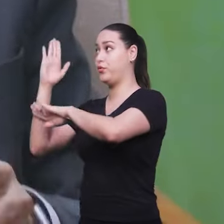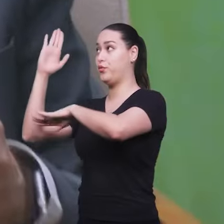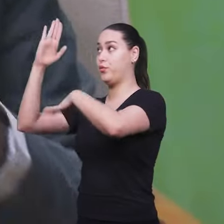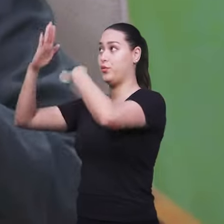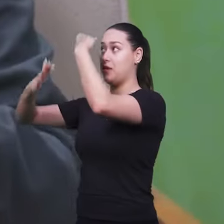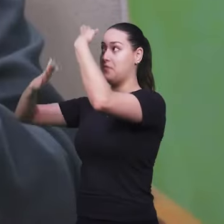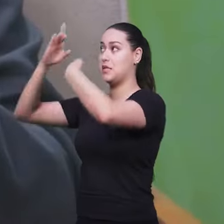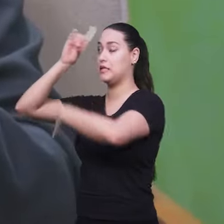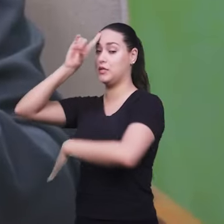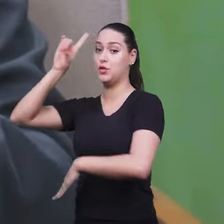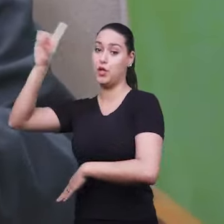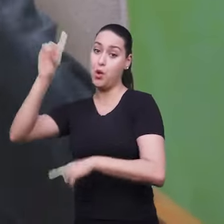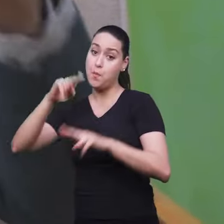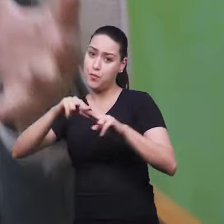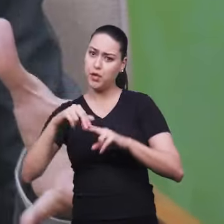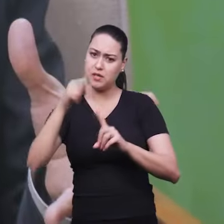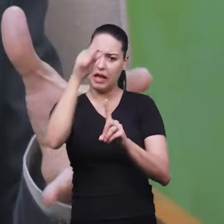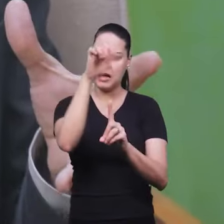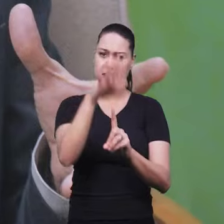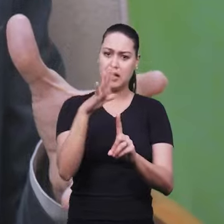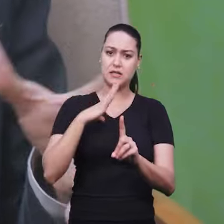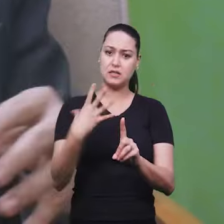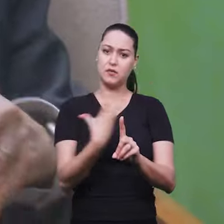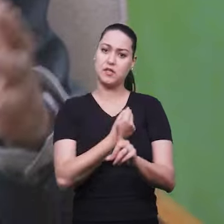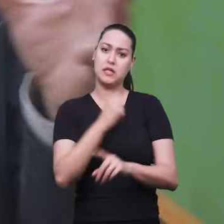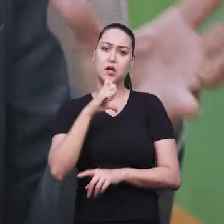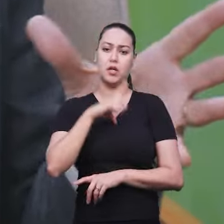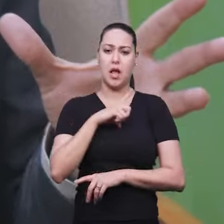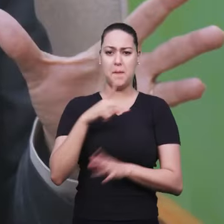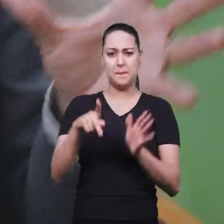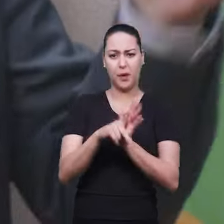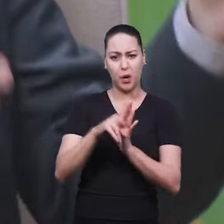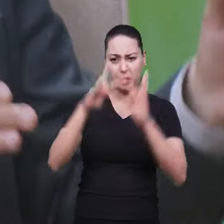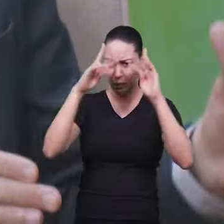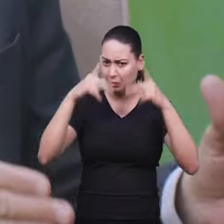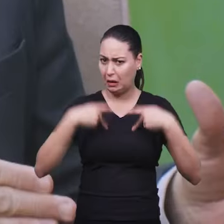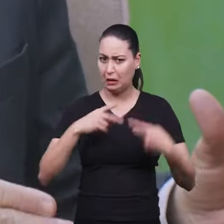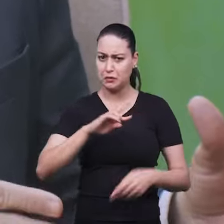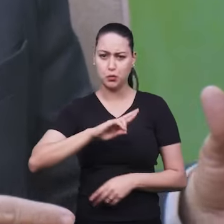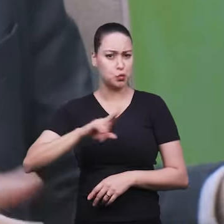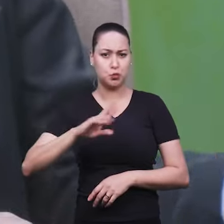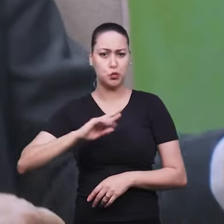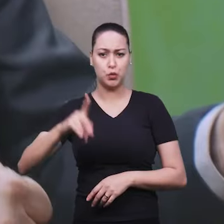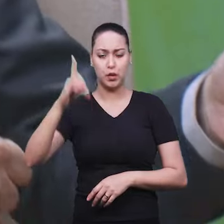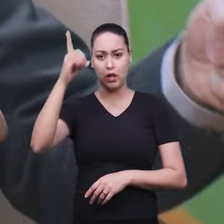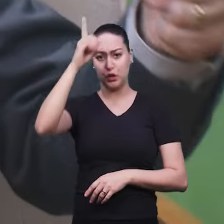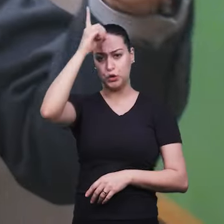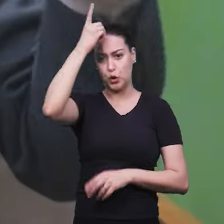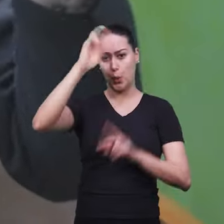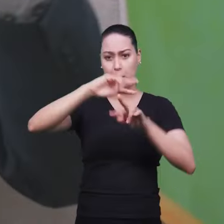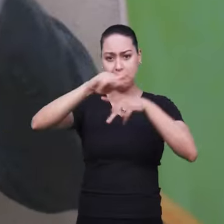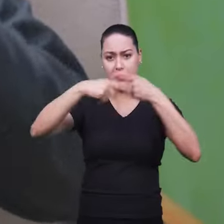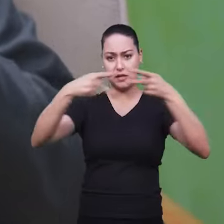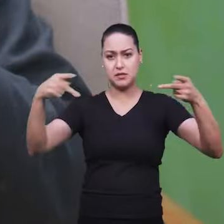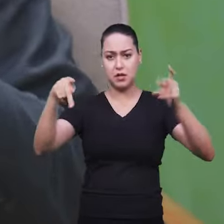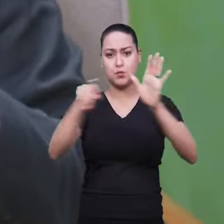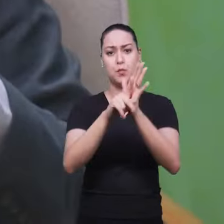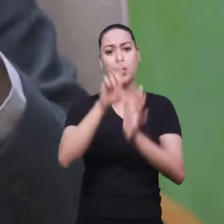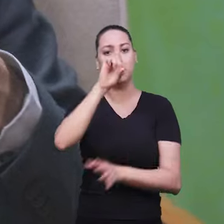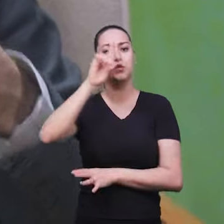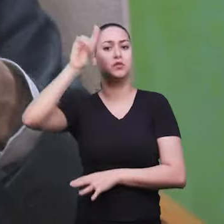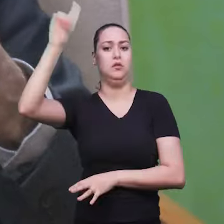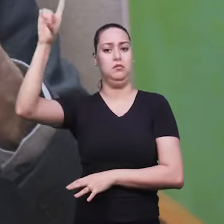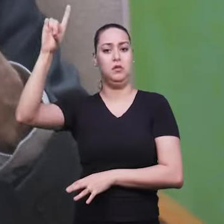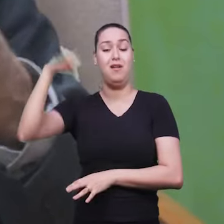fomos agraciados. Glória Pela a Deus. graça Glória a sois Deus. salvos, não vem de vós, é dom de Deus. Então nós fomos agraciados com